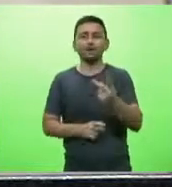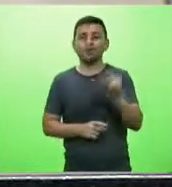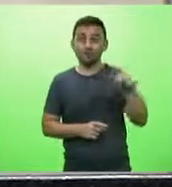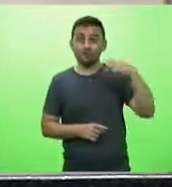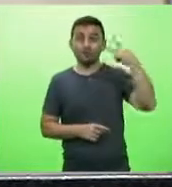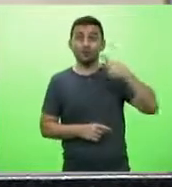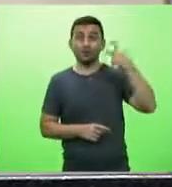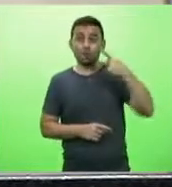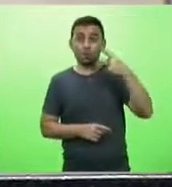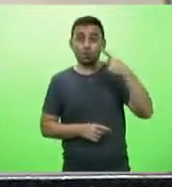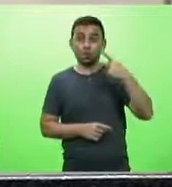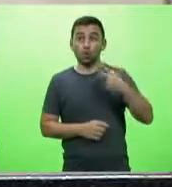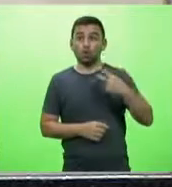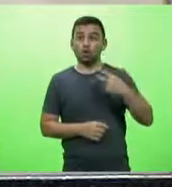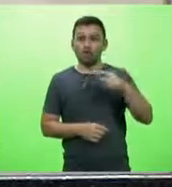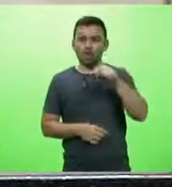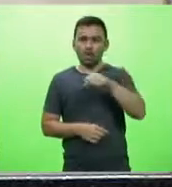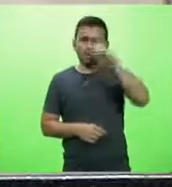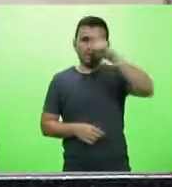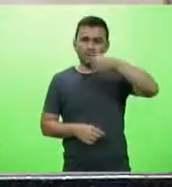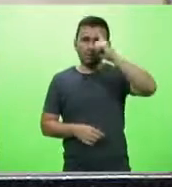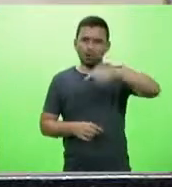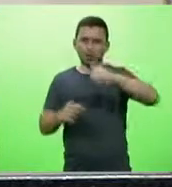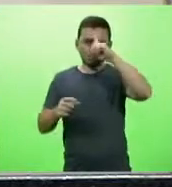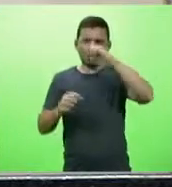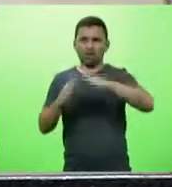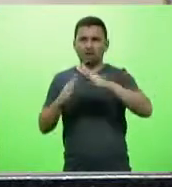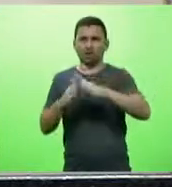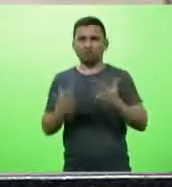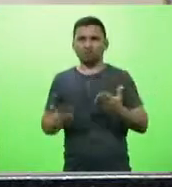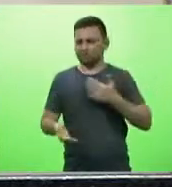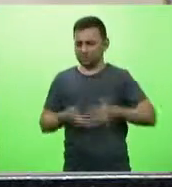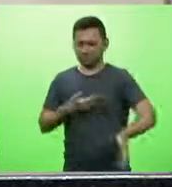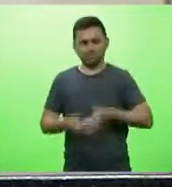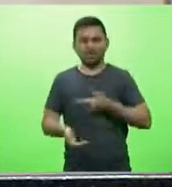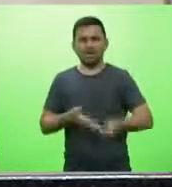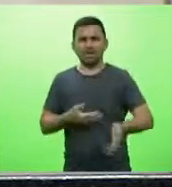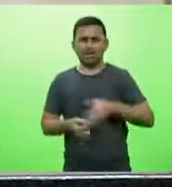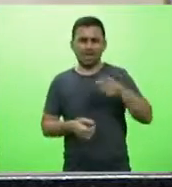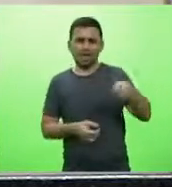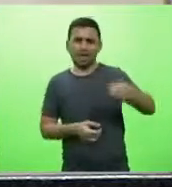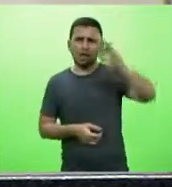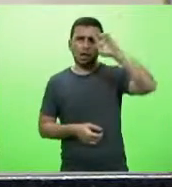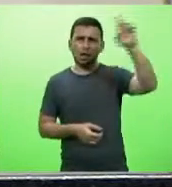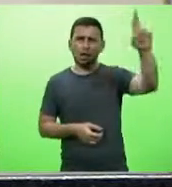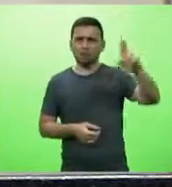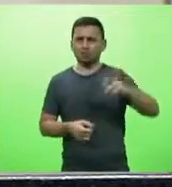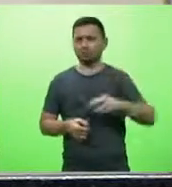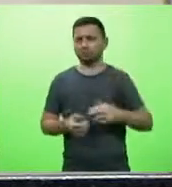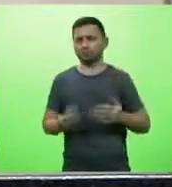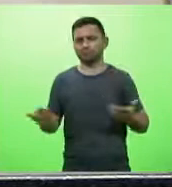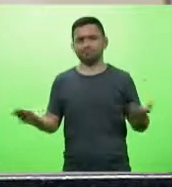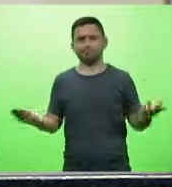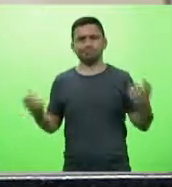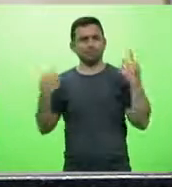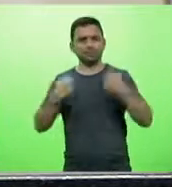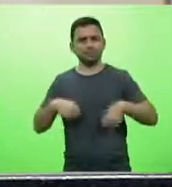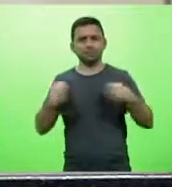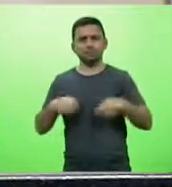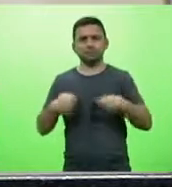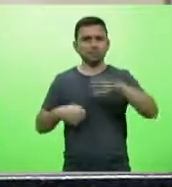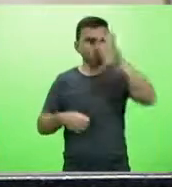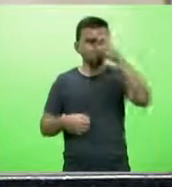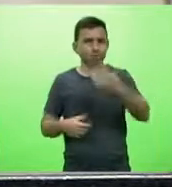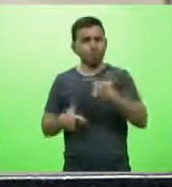era proprietário do hospital, mas não interessa, neste momento, se é proprietário ou não é. A gente precisa realmente resolver o